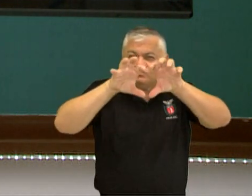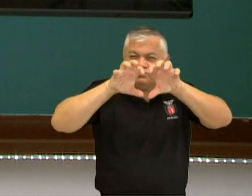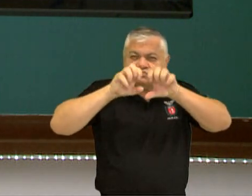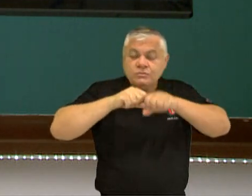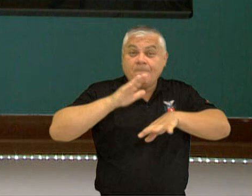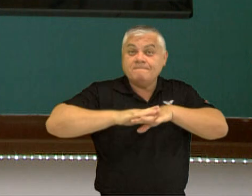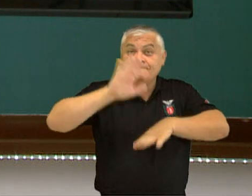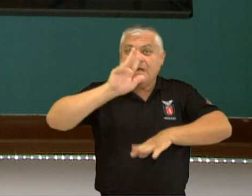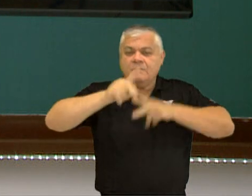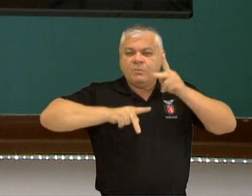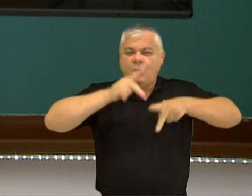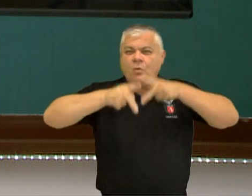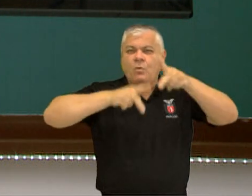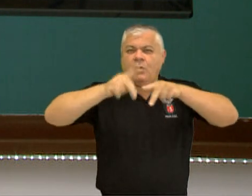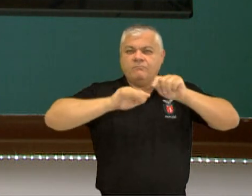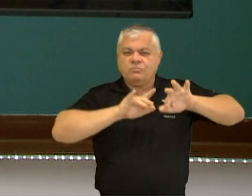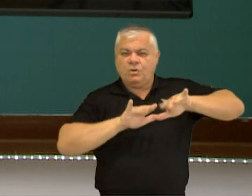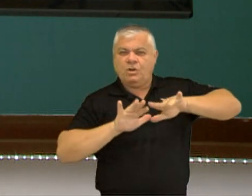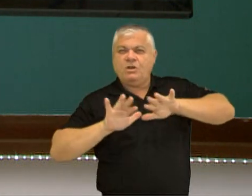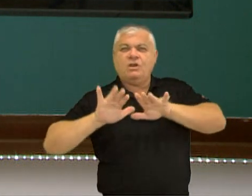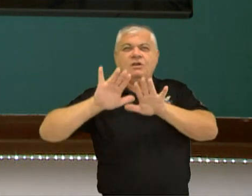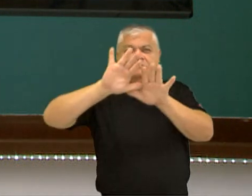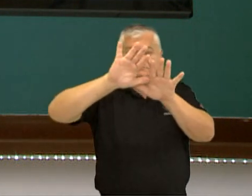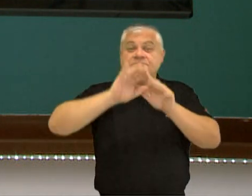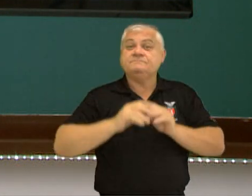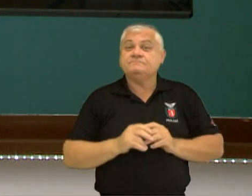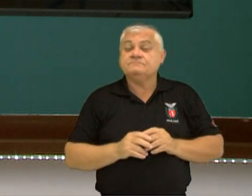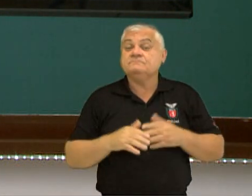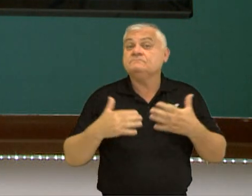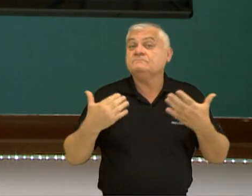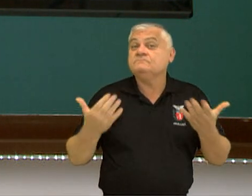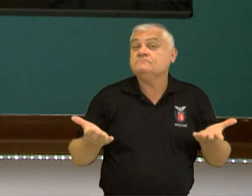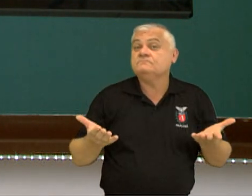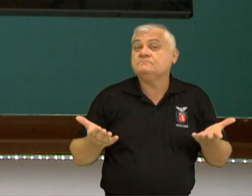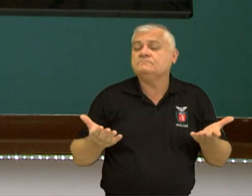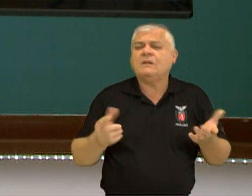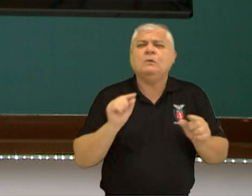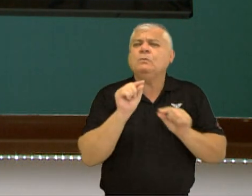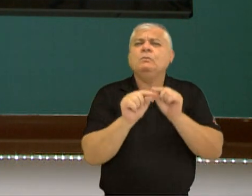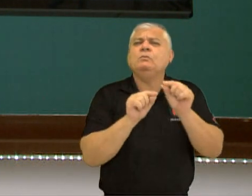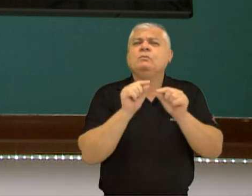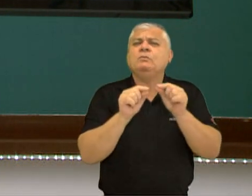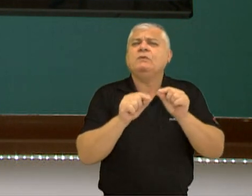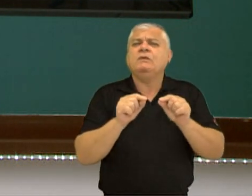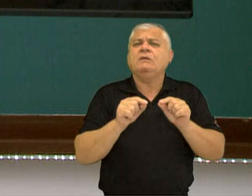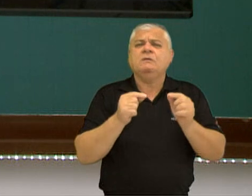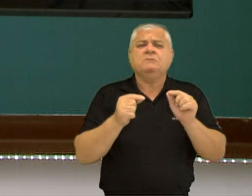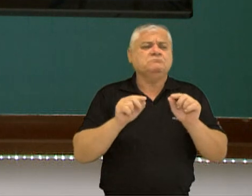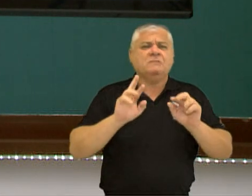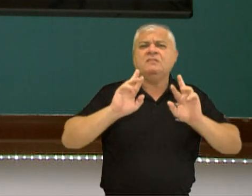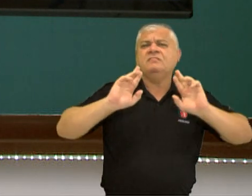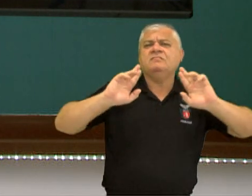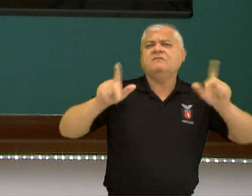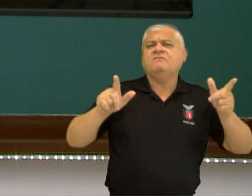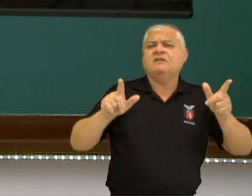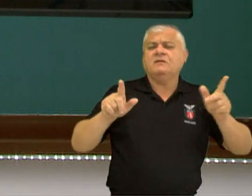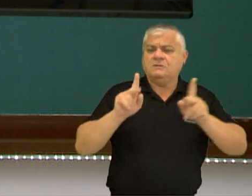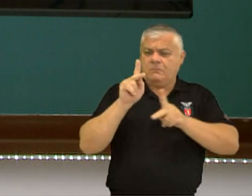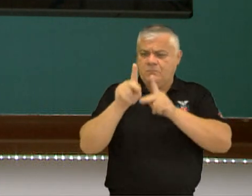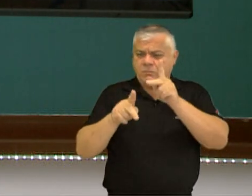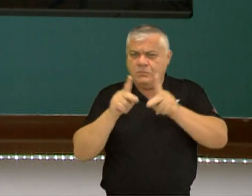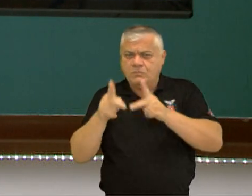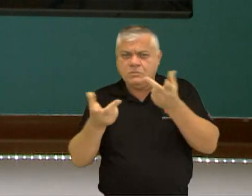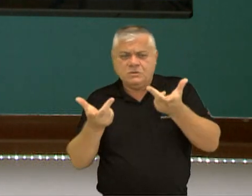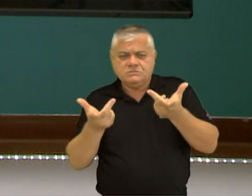que a porção litorânea do Brasil. E quais os fatores que resultam nessas diferenças populacionais